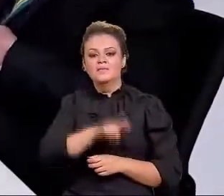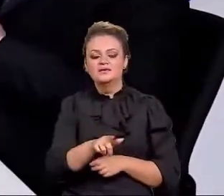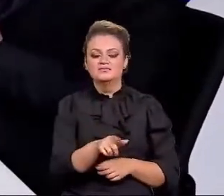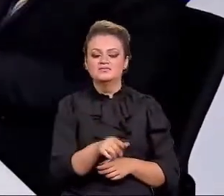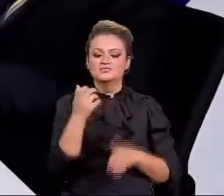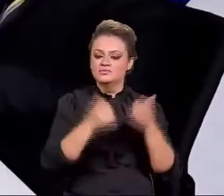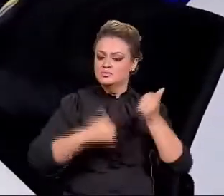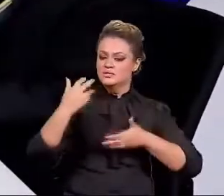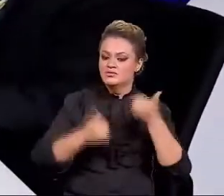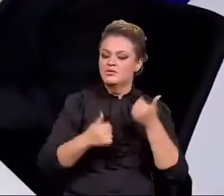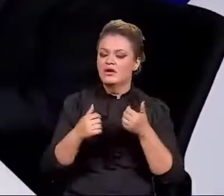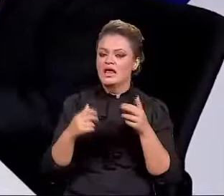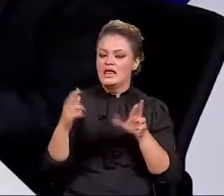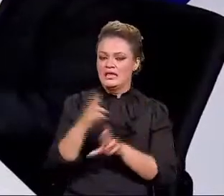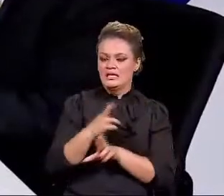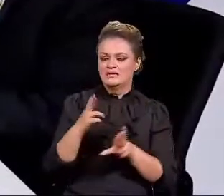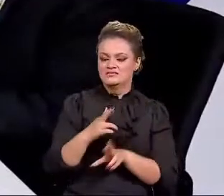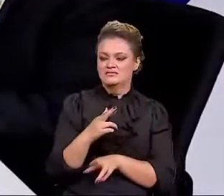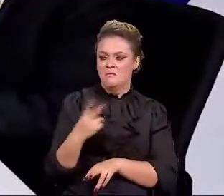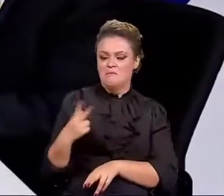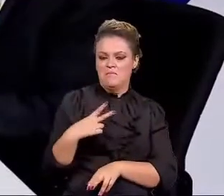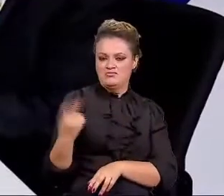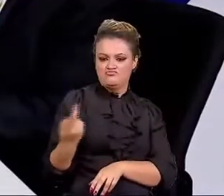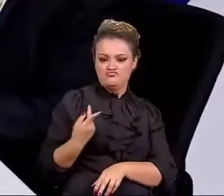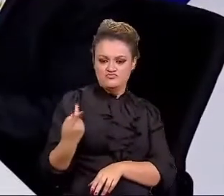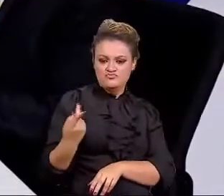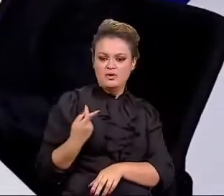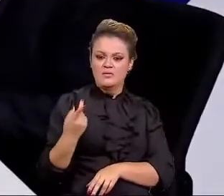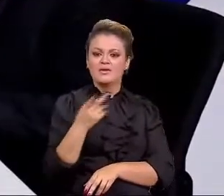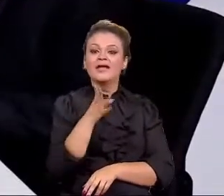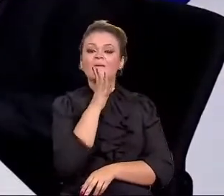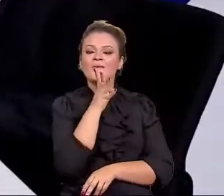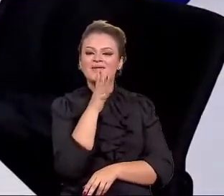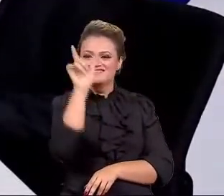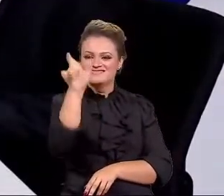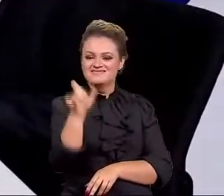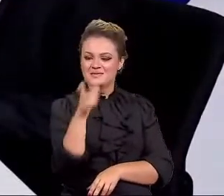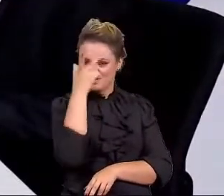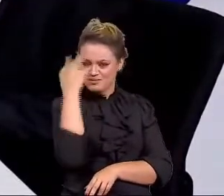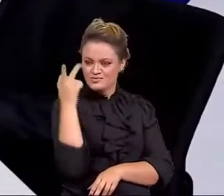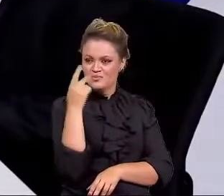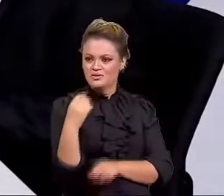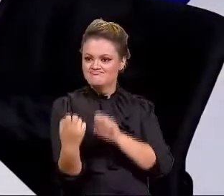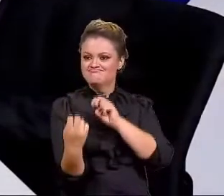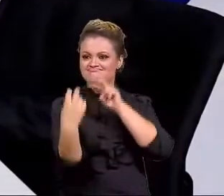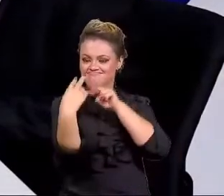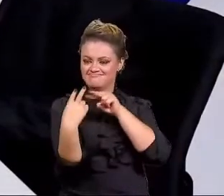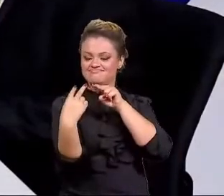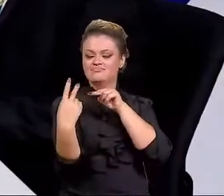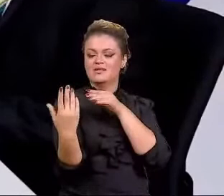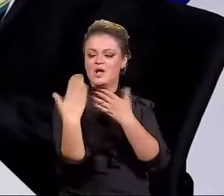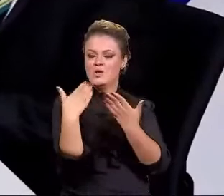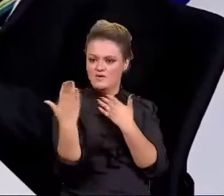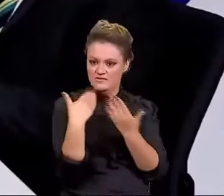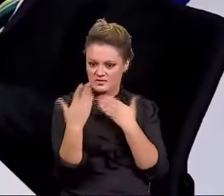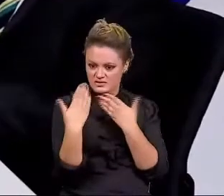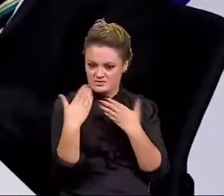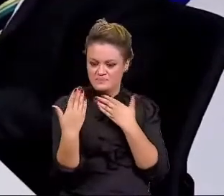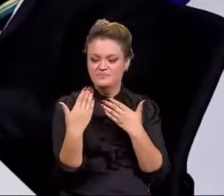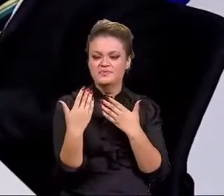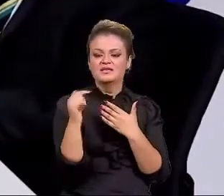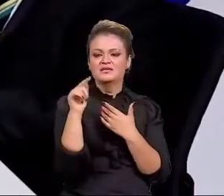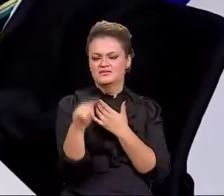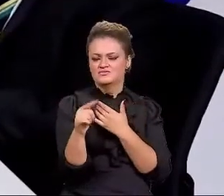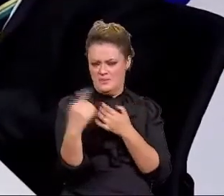pessoal. Você conhecer o líder de um país, olhar, conversar, olho no olho, que isso faz muita diferença na política e